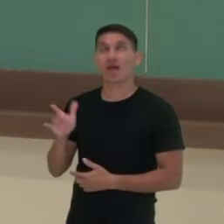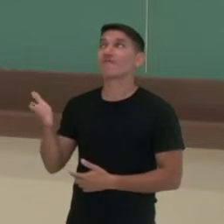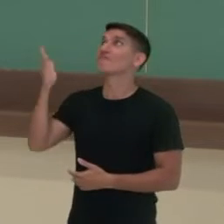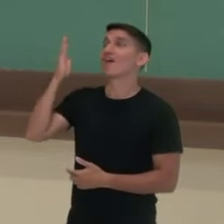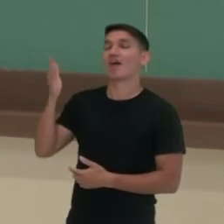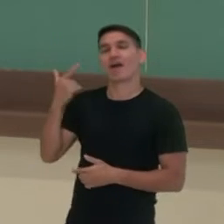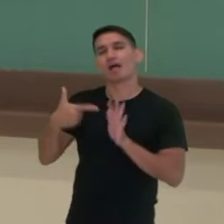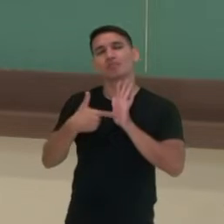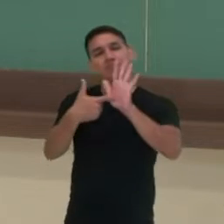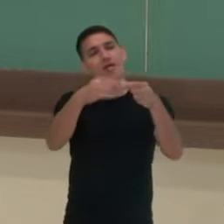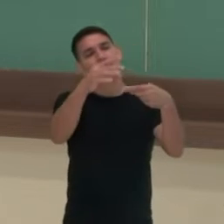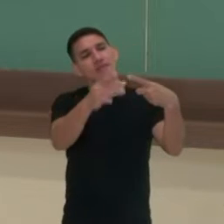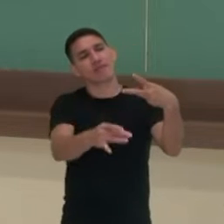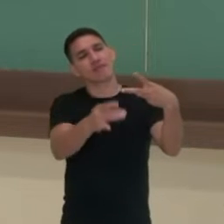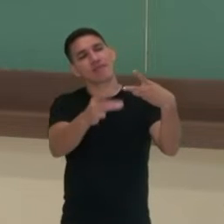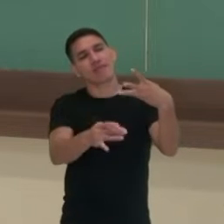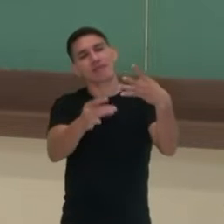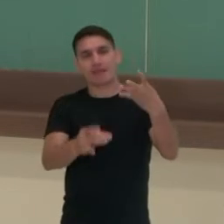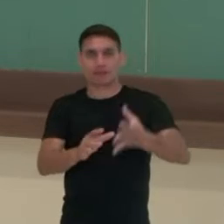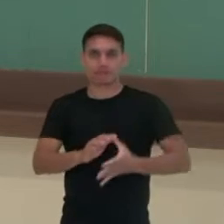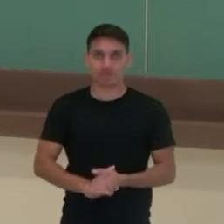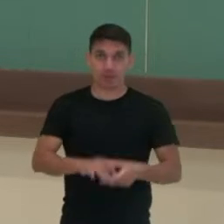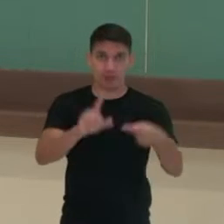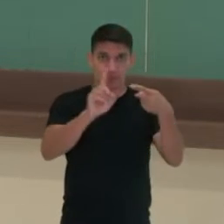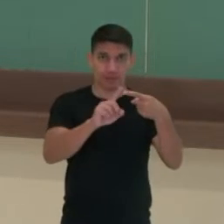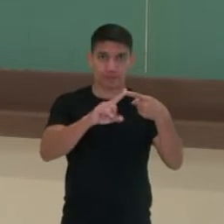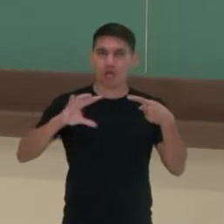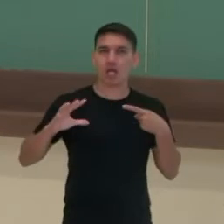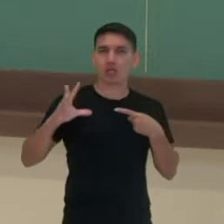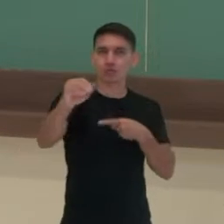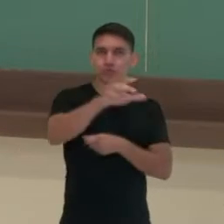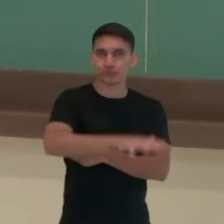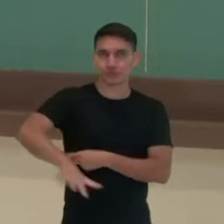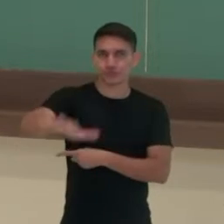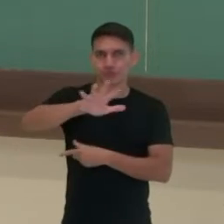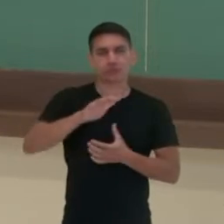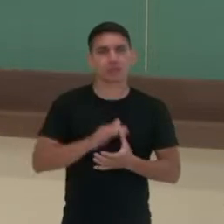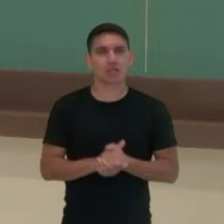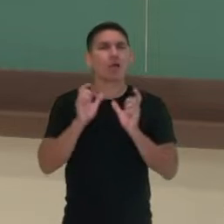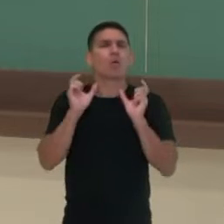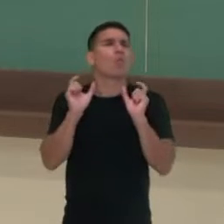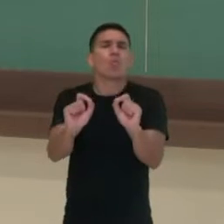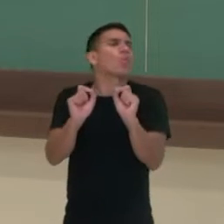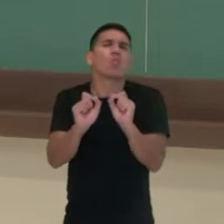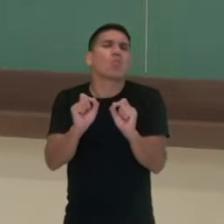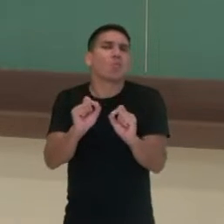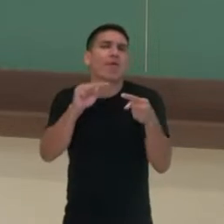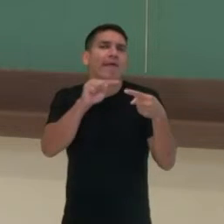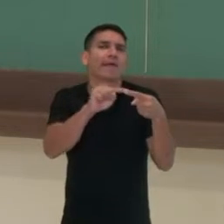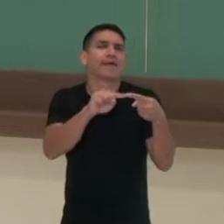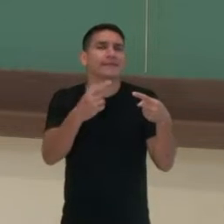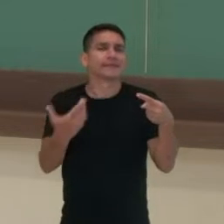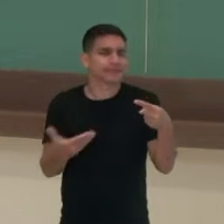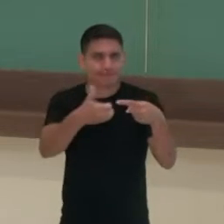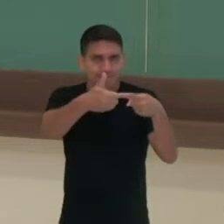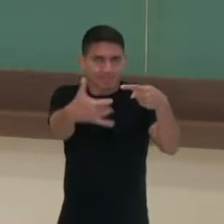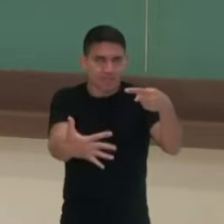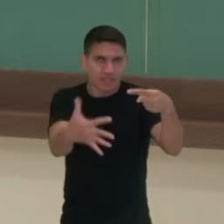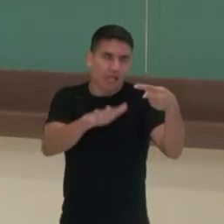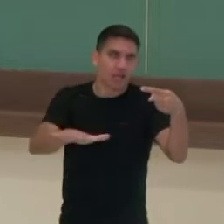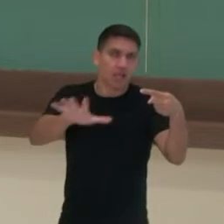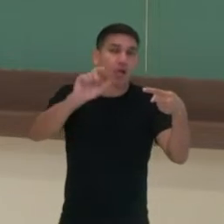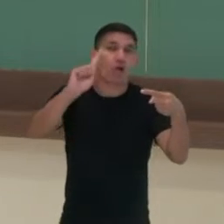delas. Vamos falar primeiro sobre a ginástica para todos. O que é essa ginástica para todos? São